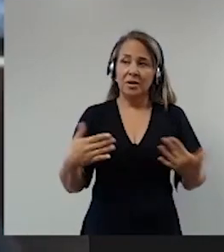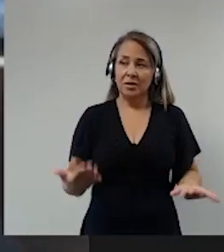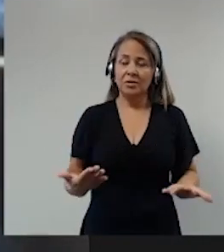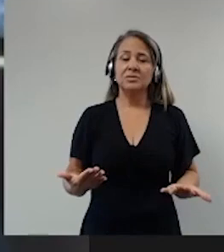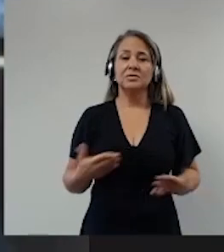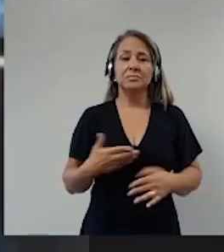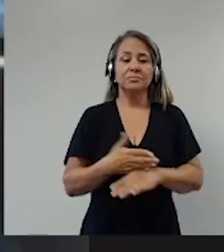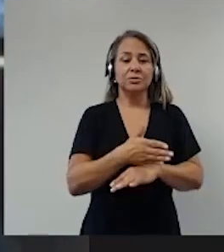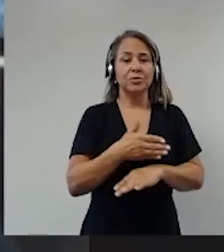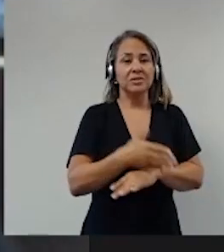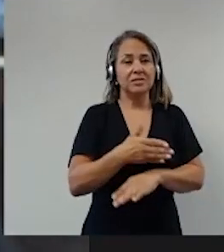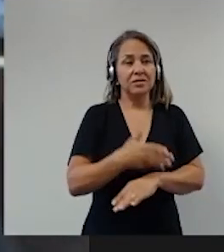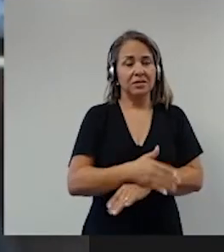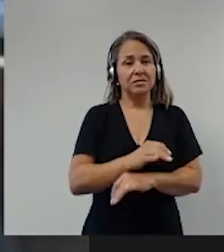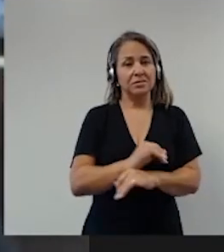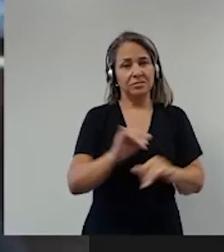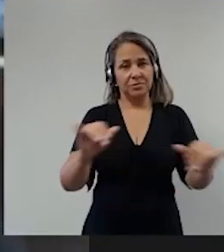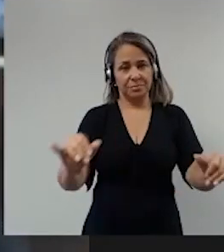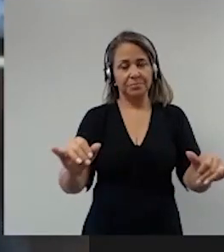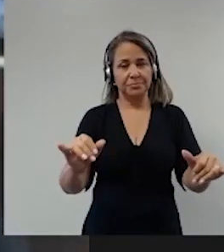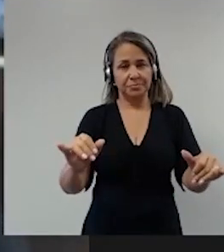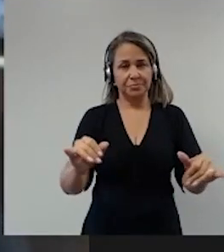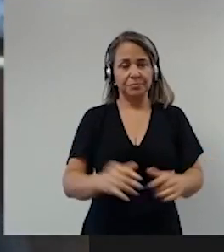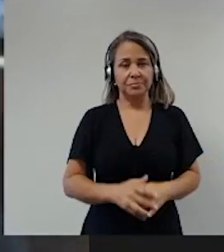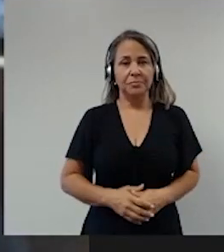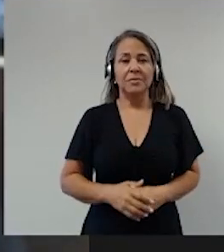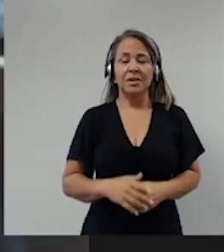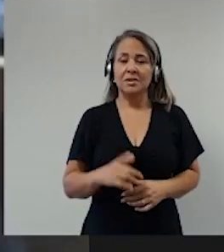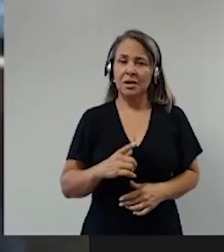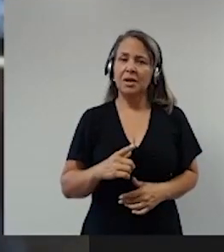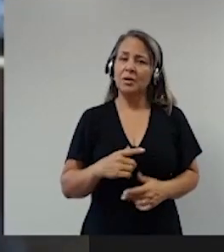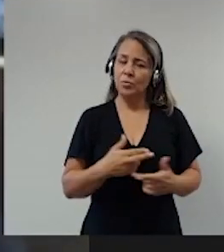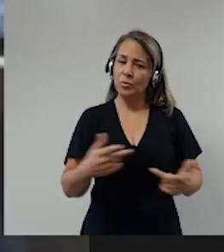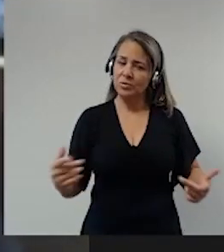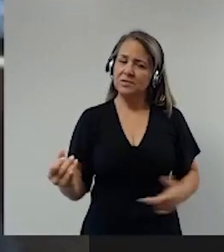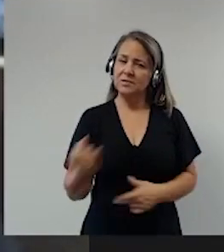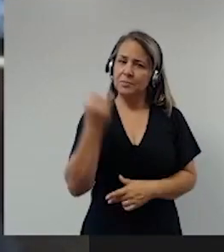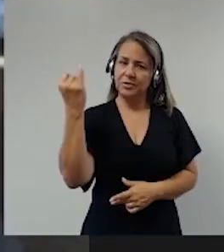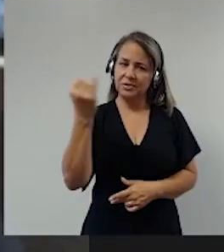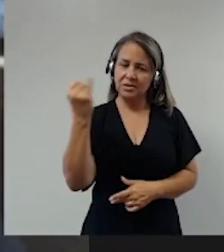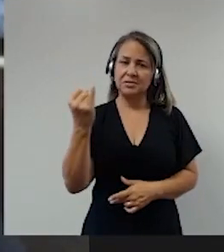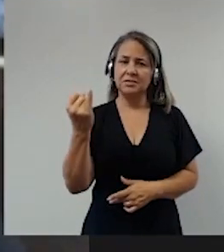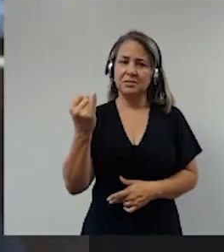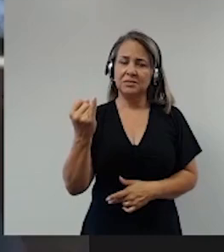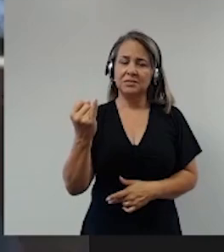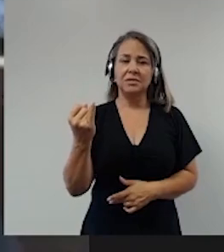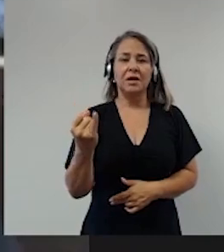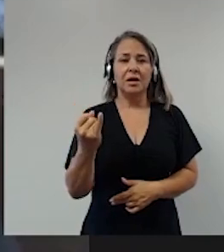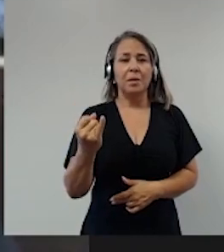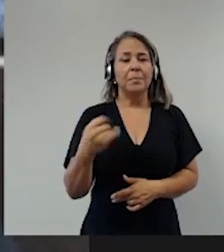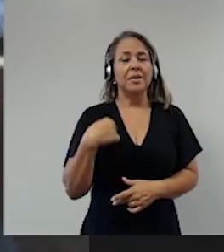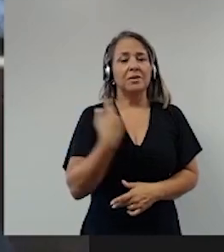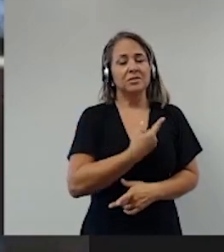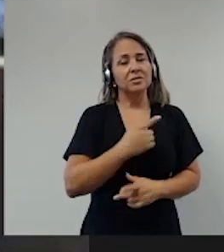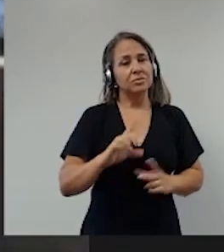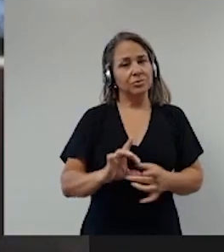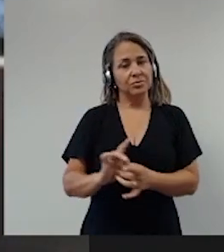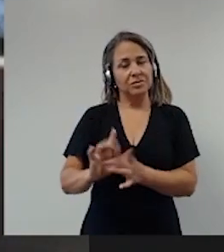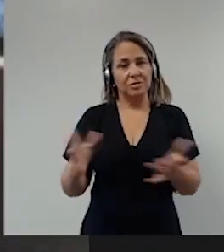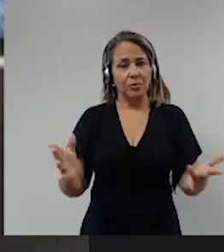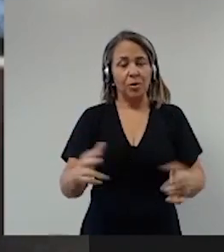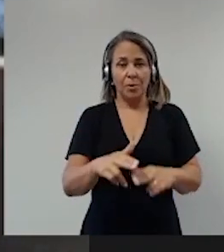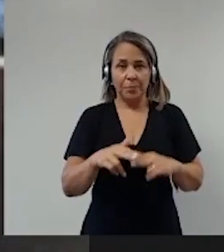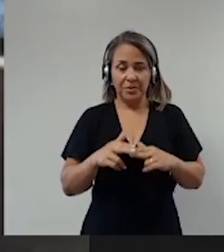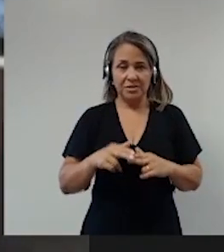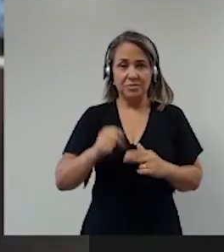princípio do acesso à informação são, sim, princípios muito caros e fundamentais da nossa Constituição. Então, quando o